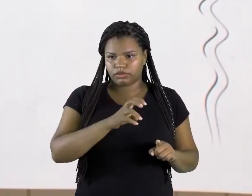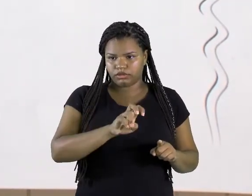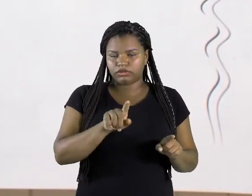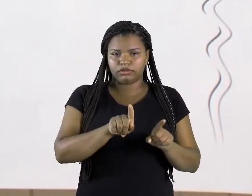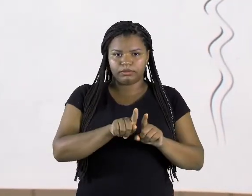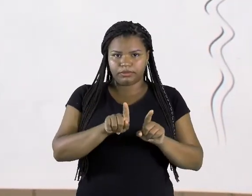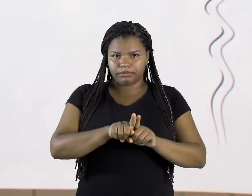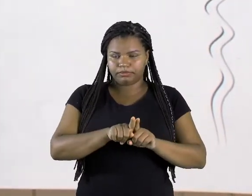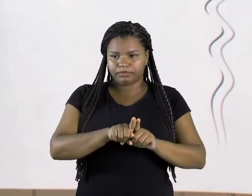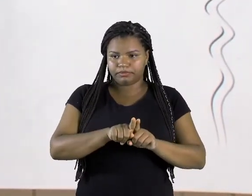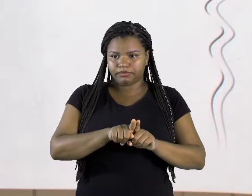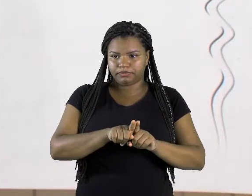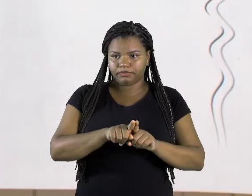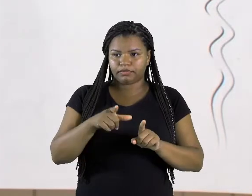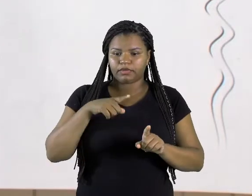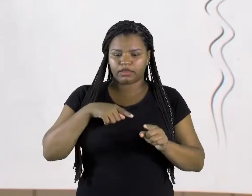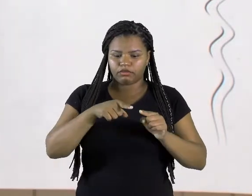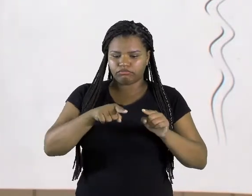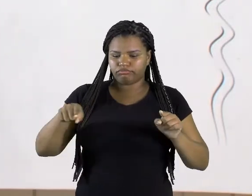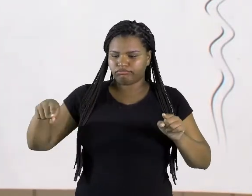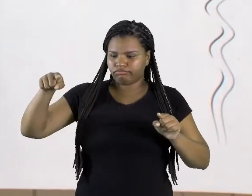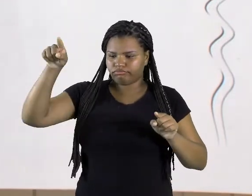Então eu tenho um triângulo retângulo